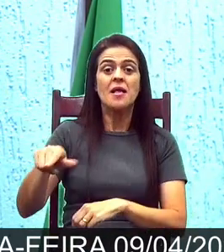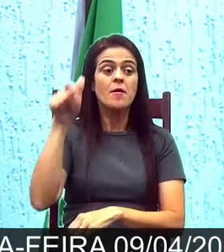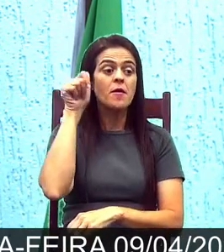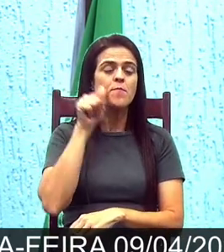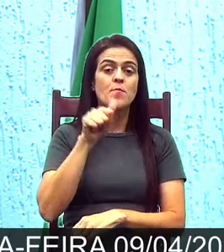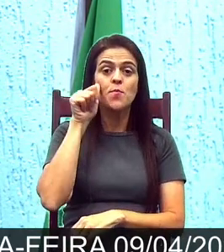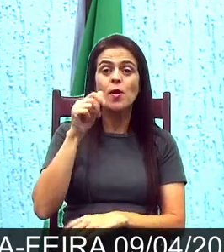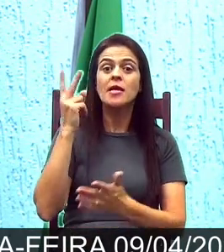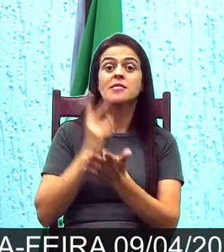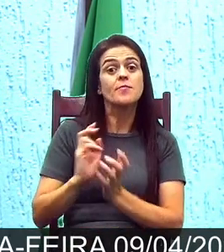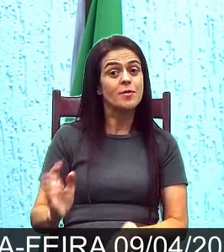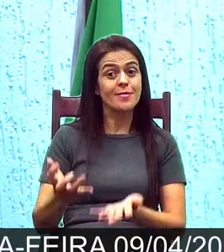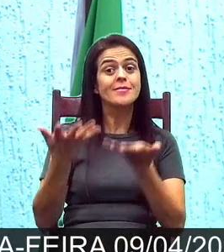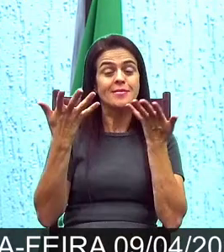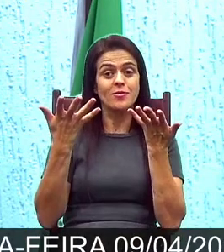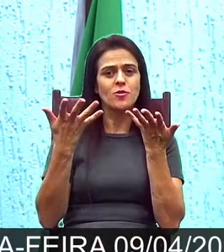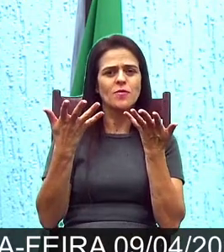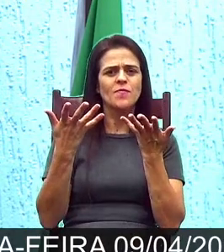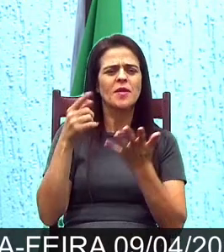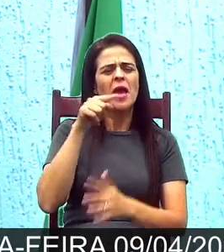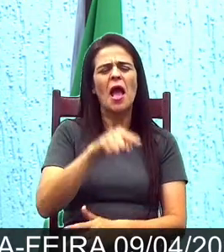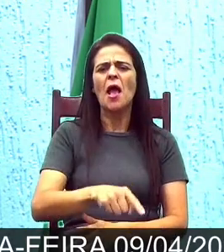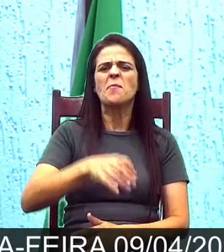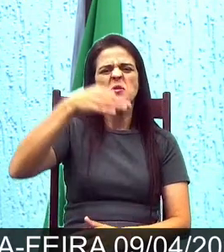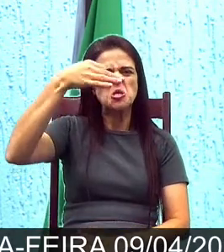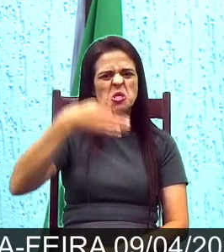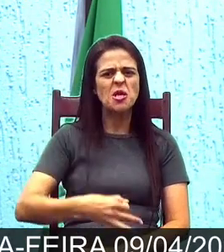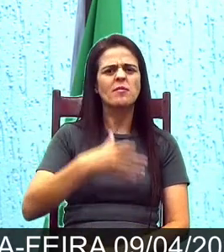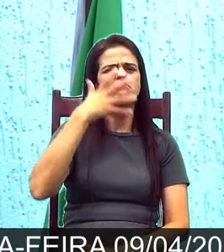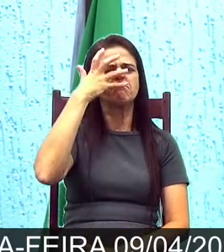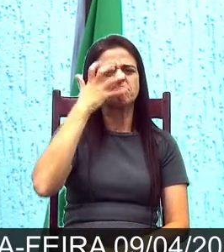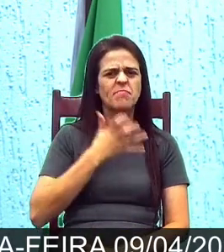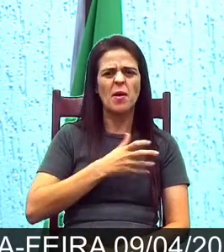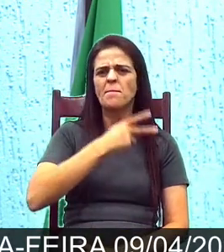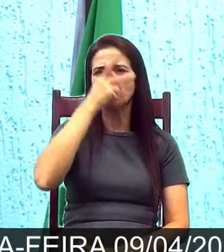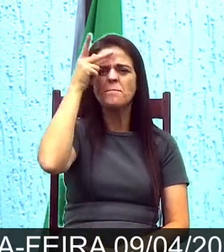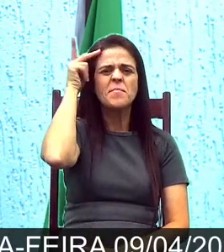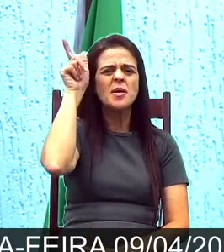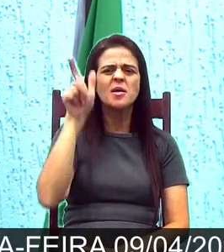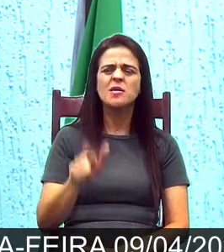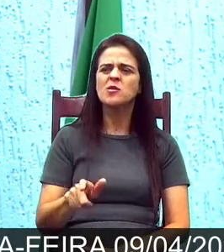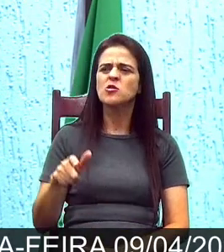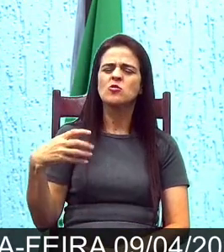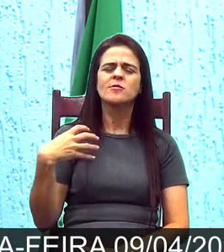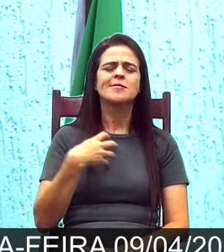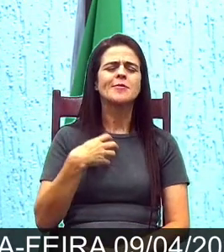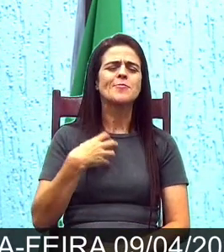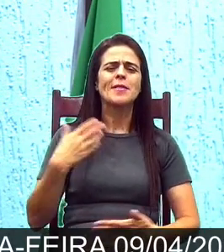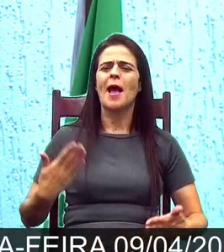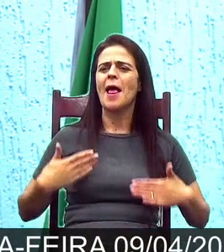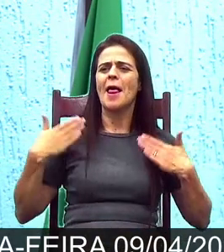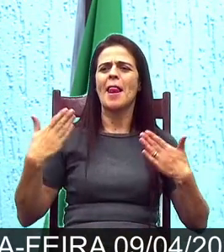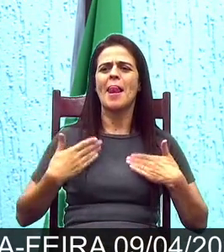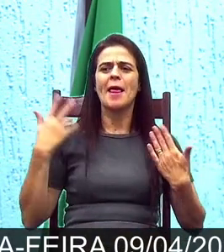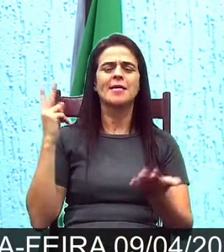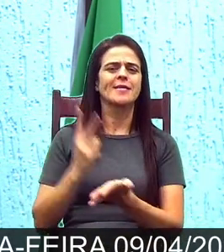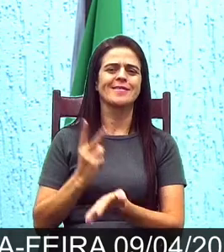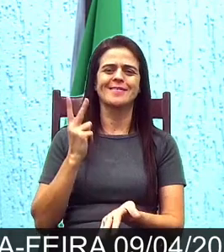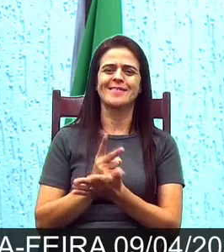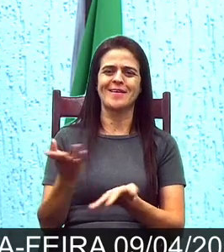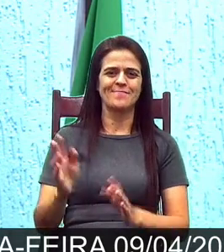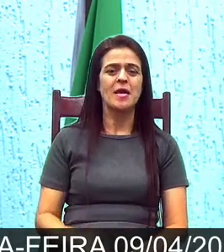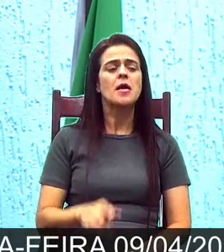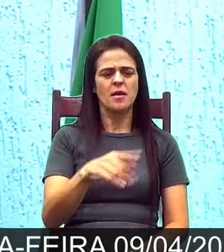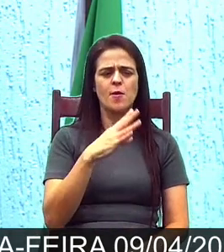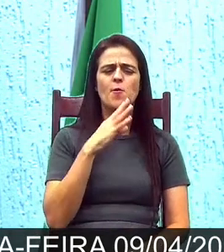forma física. Ela é uma pessoa de extrema competência, uma pessoa de um humor singular, qual alegra os dias daqueles que a